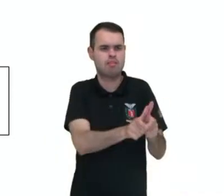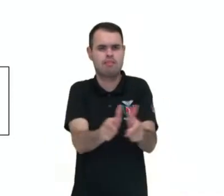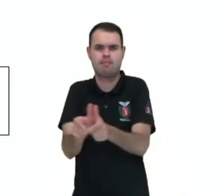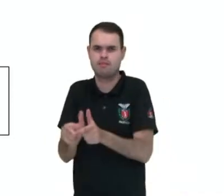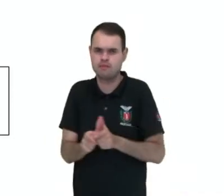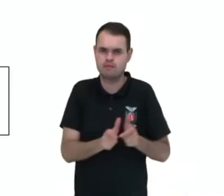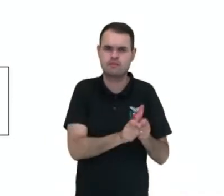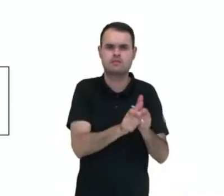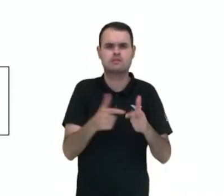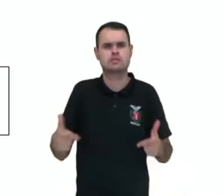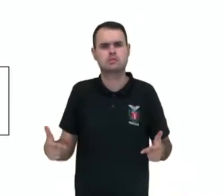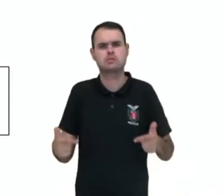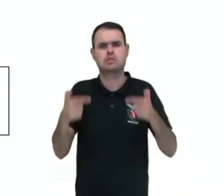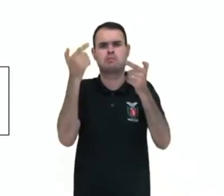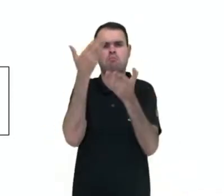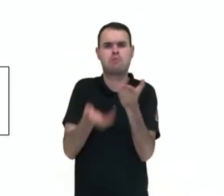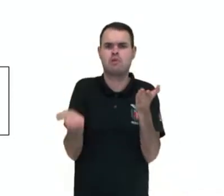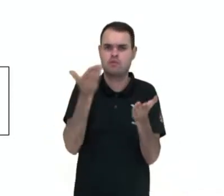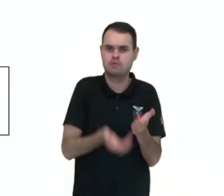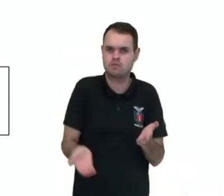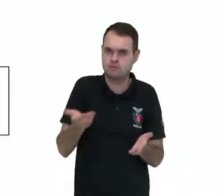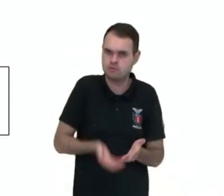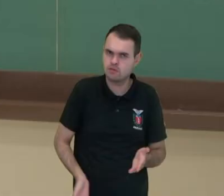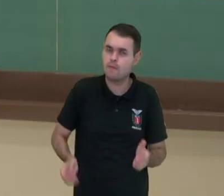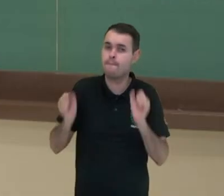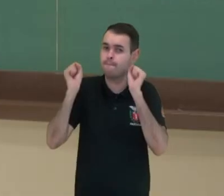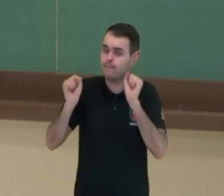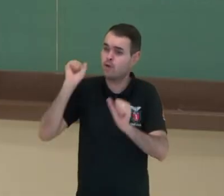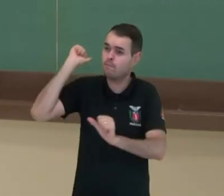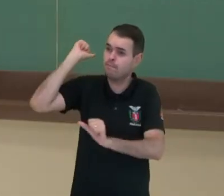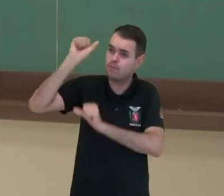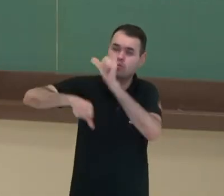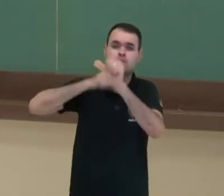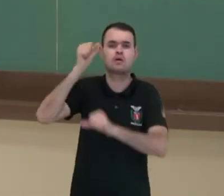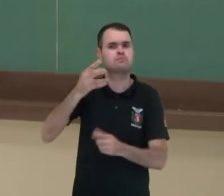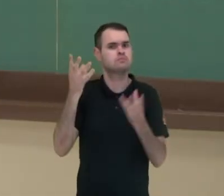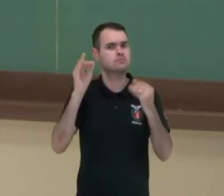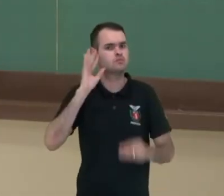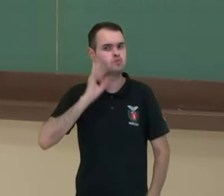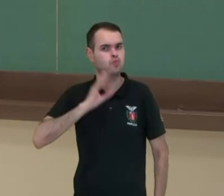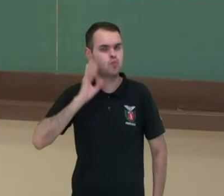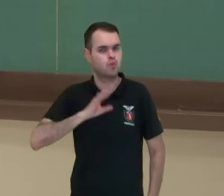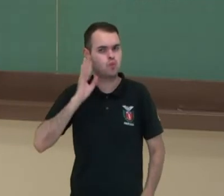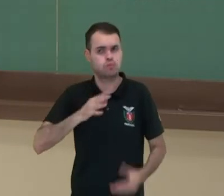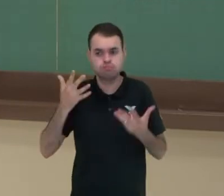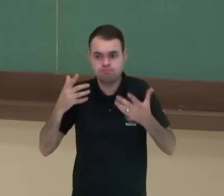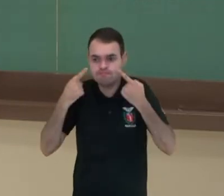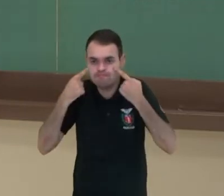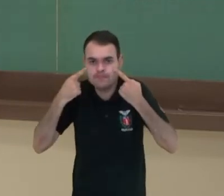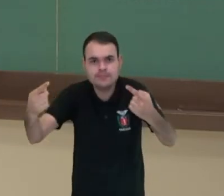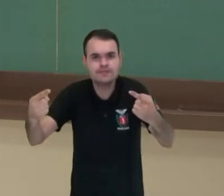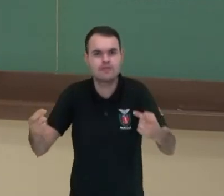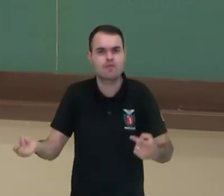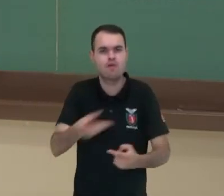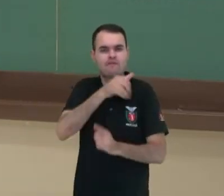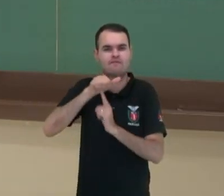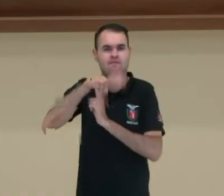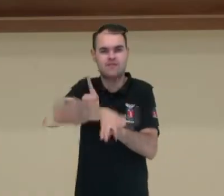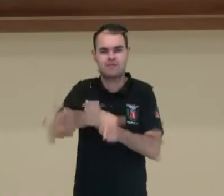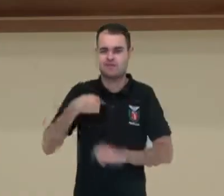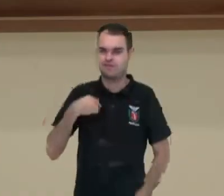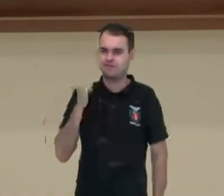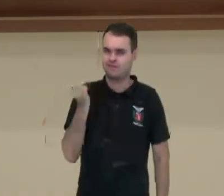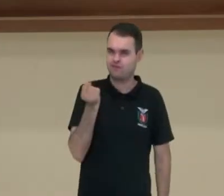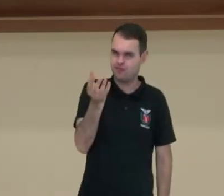minoritários, das guerras perdidas, tudo. E pode mudar. Isso é muito bacana na descoberta de novas fontes. Eu vou contar uma